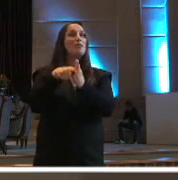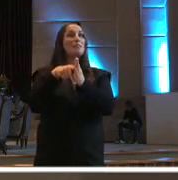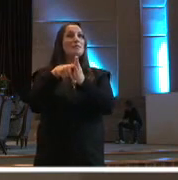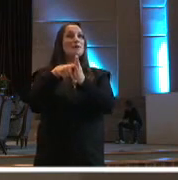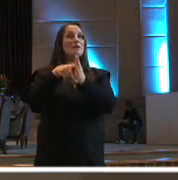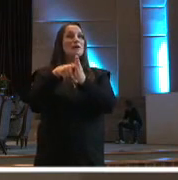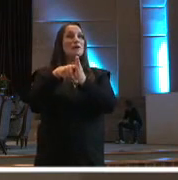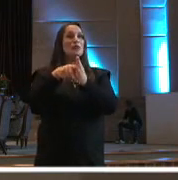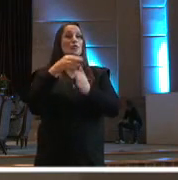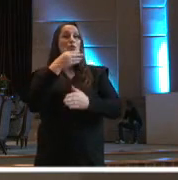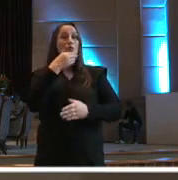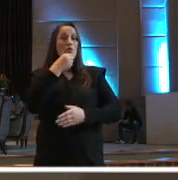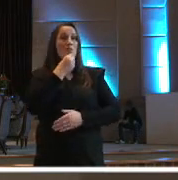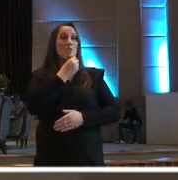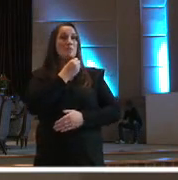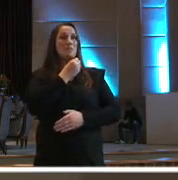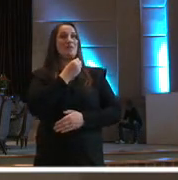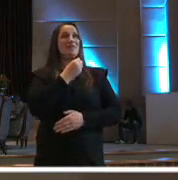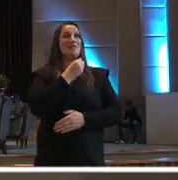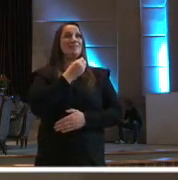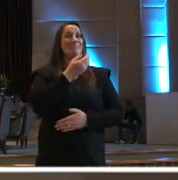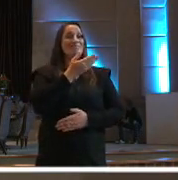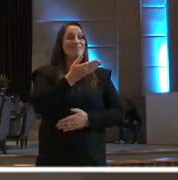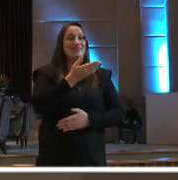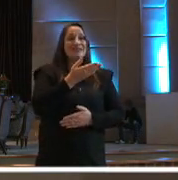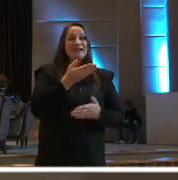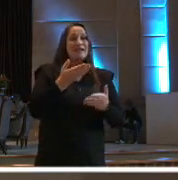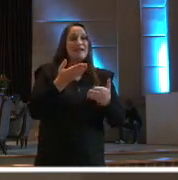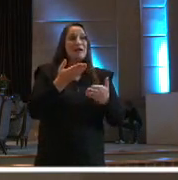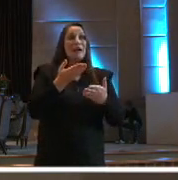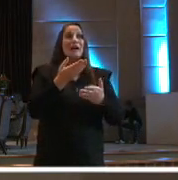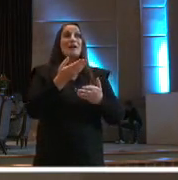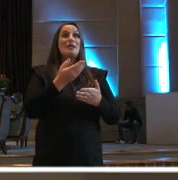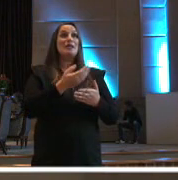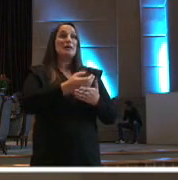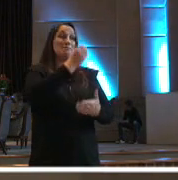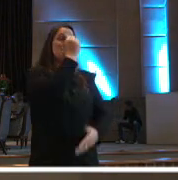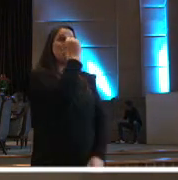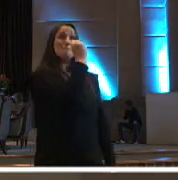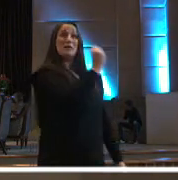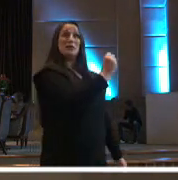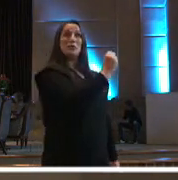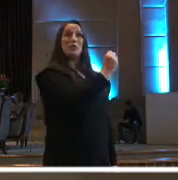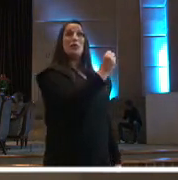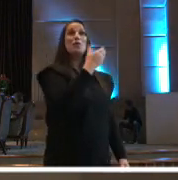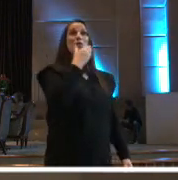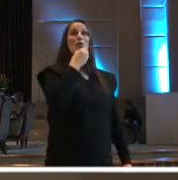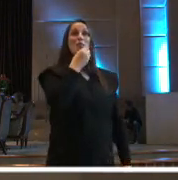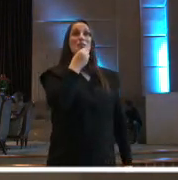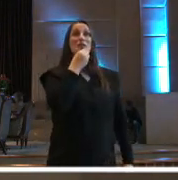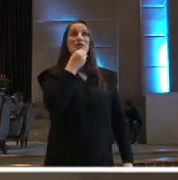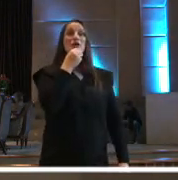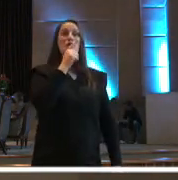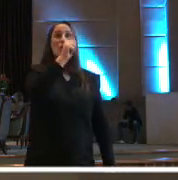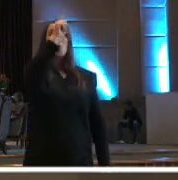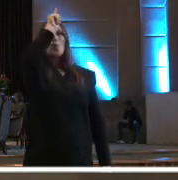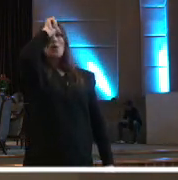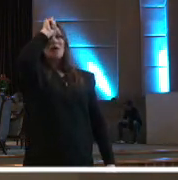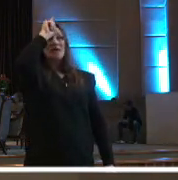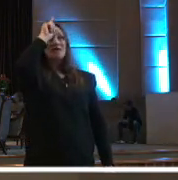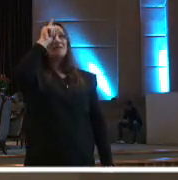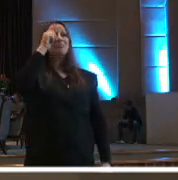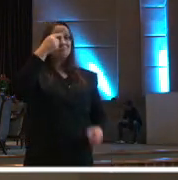herói filisteu que ele tinha matado, que era o gigante Golias. Essa era a